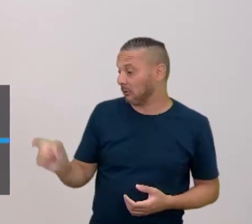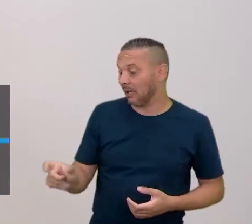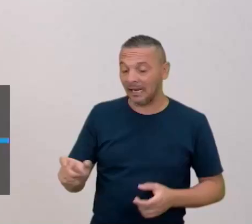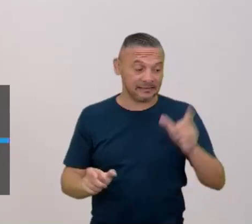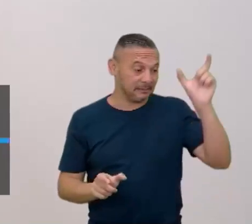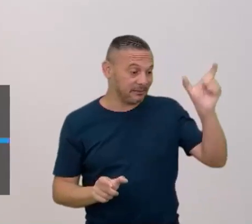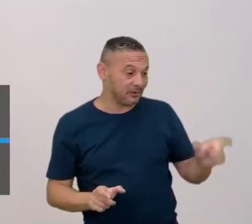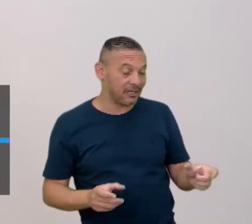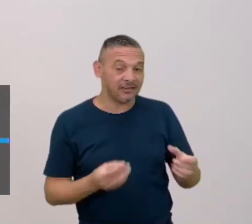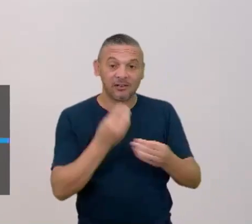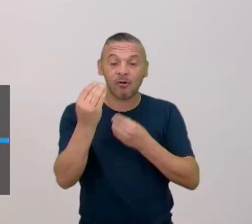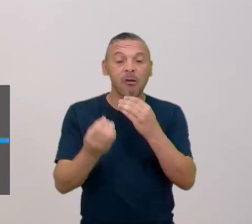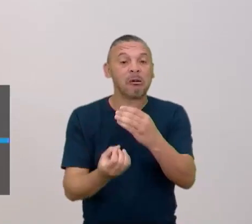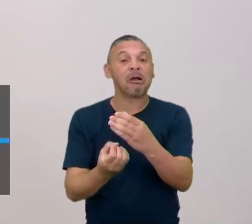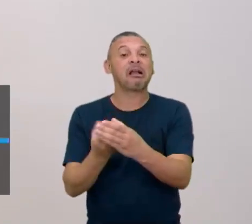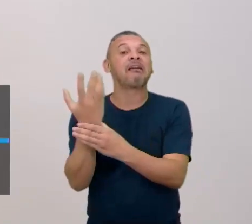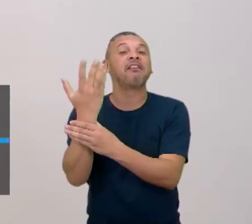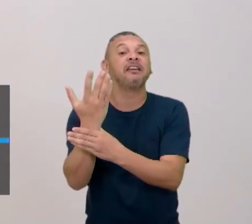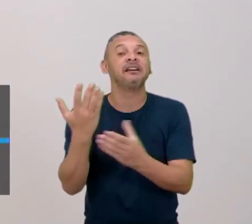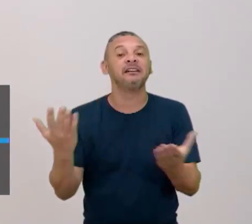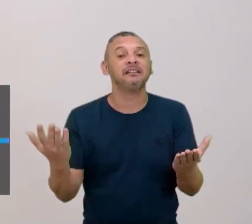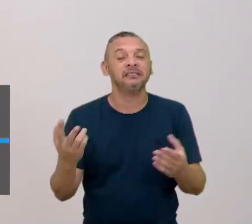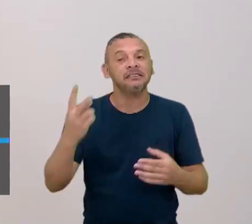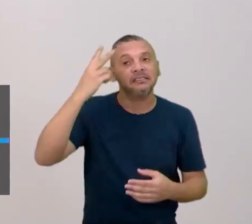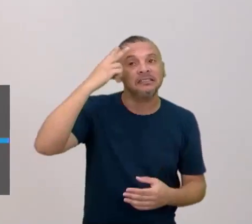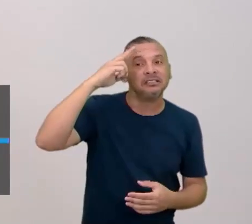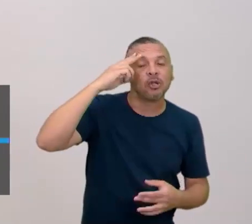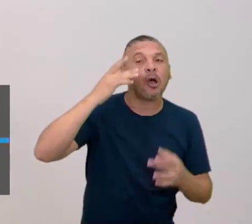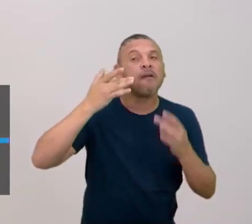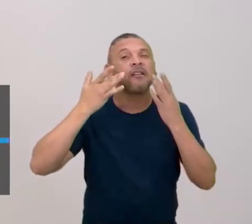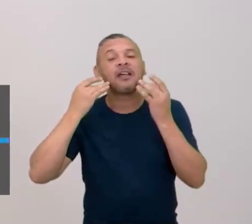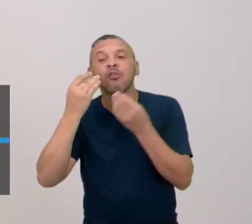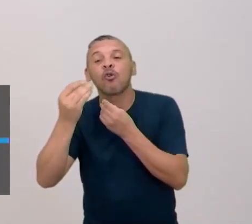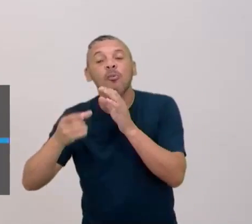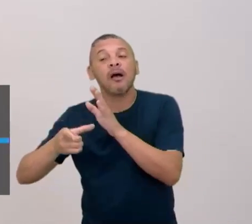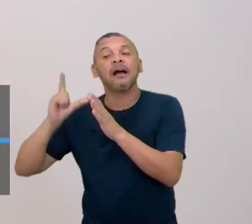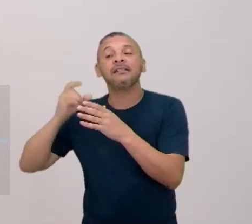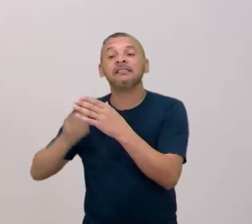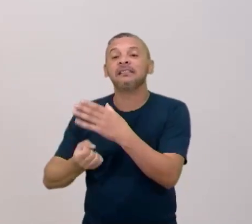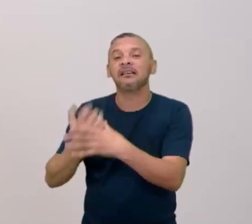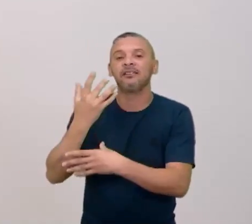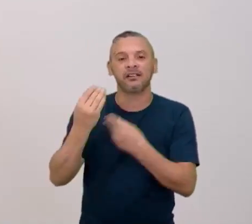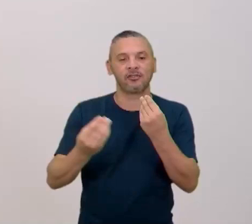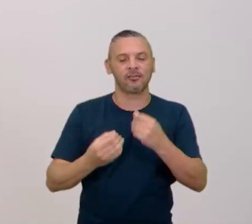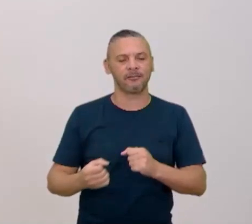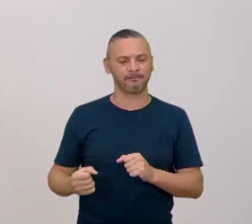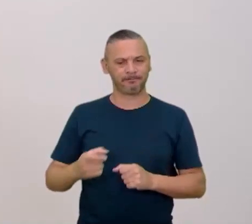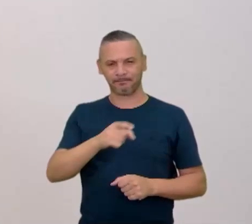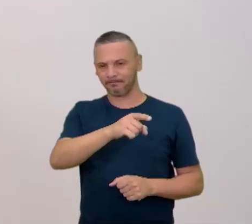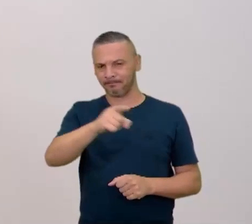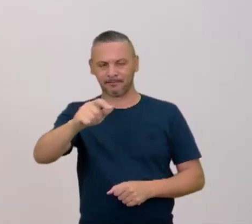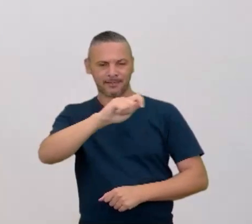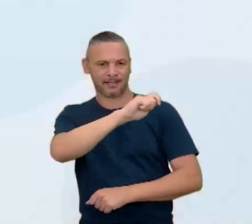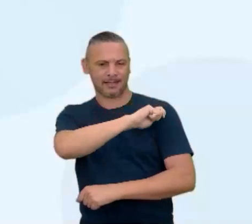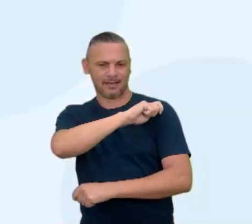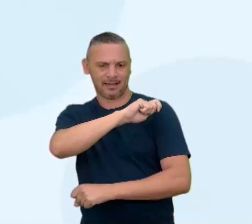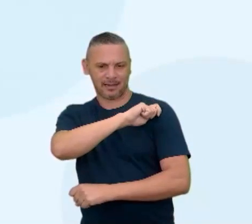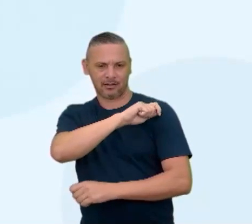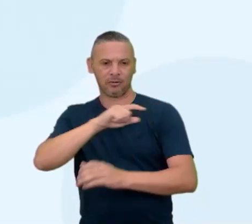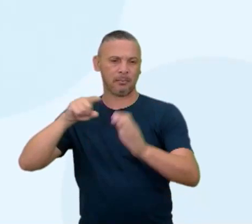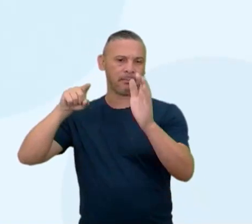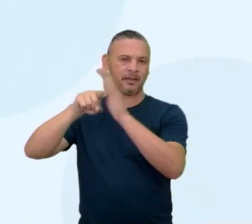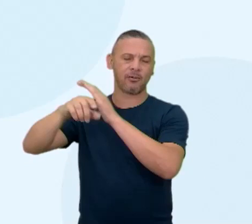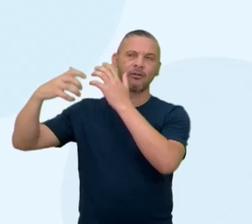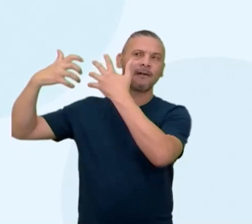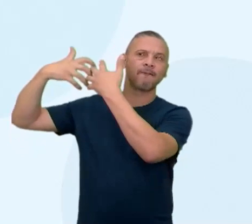o enredo, todo esse contexto. Coloquei até para os estudantes assim, uma pergunta para questionar e até instigá-los aí nesse